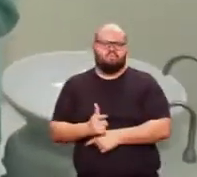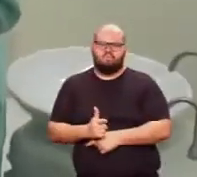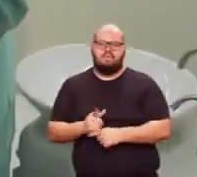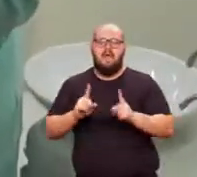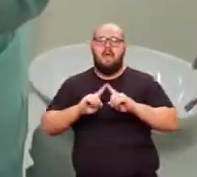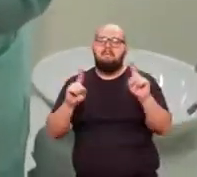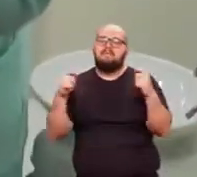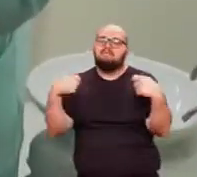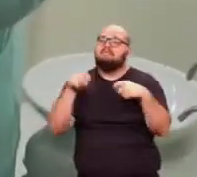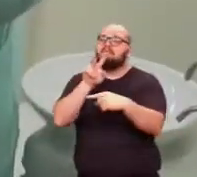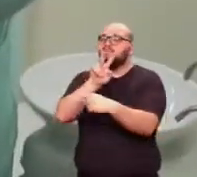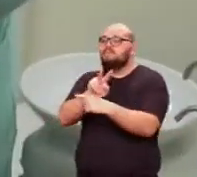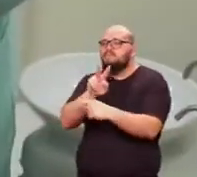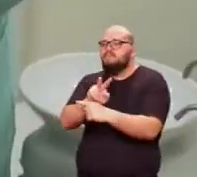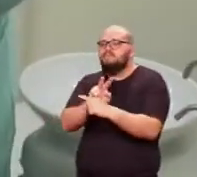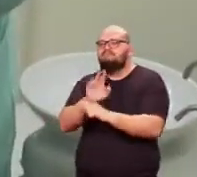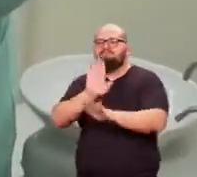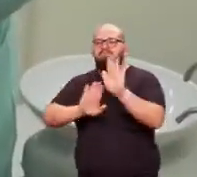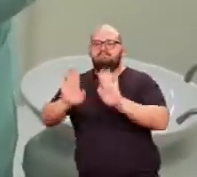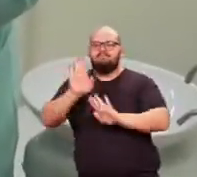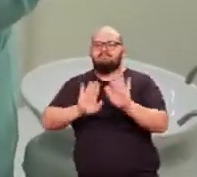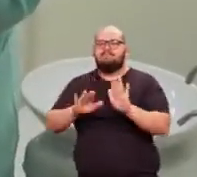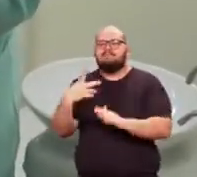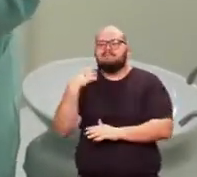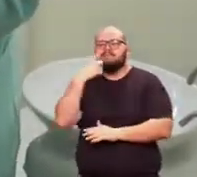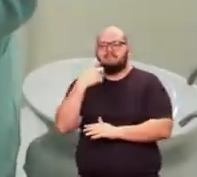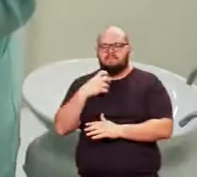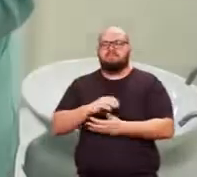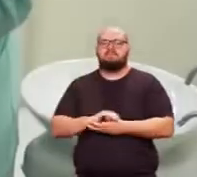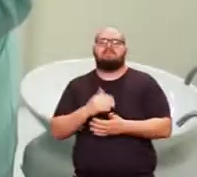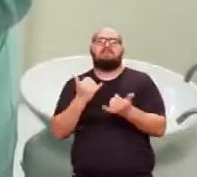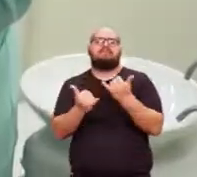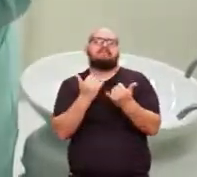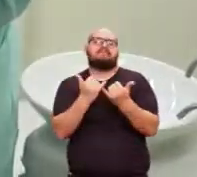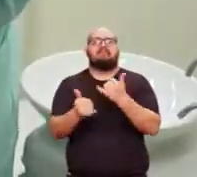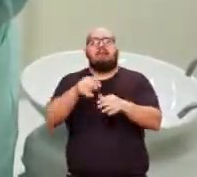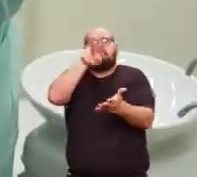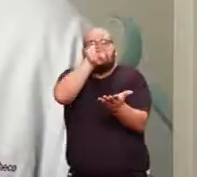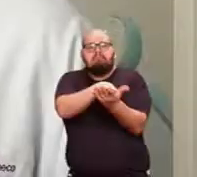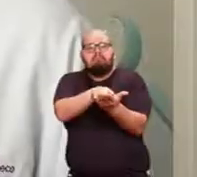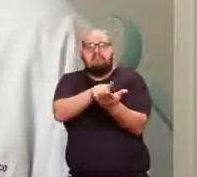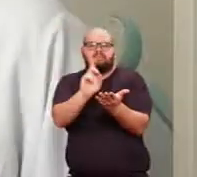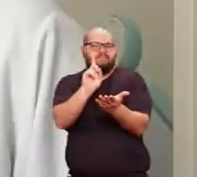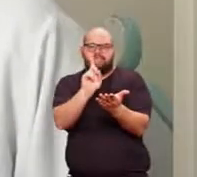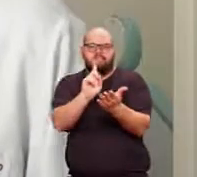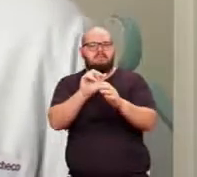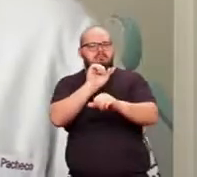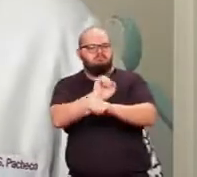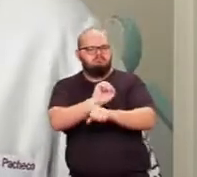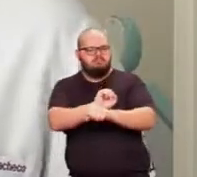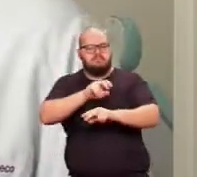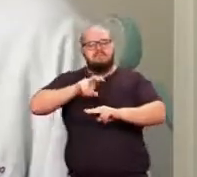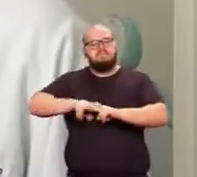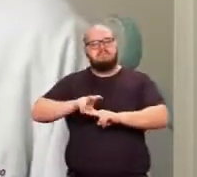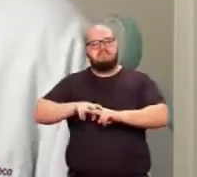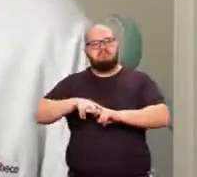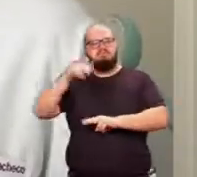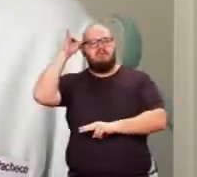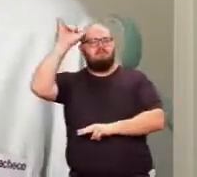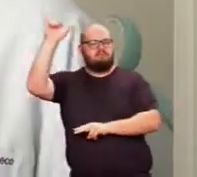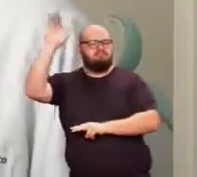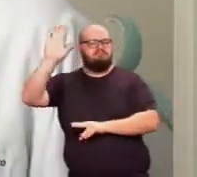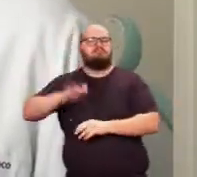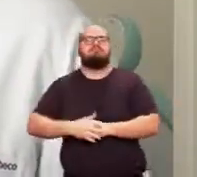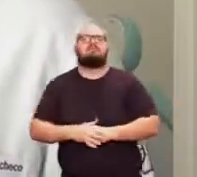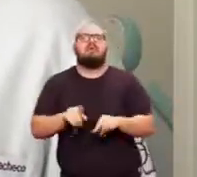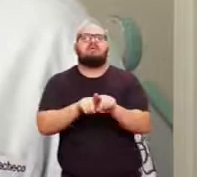oferece riscos às pessoas, mas é necessário tomar alguns cuidados após a aplicação. Não deitar durante aquelas 4 horas,